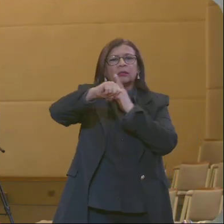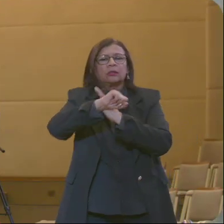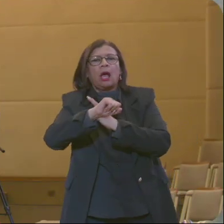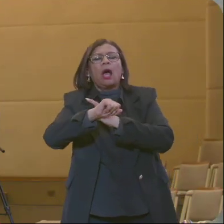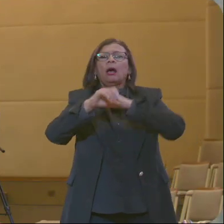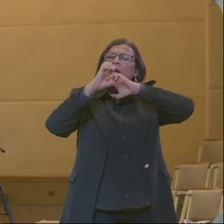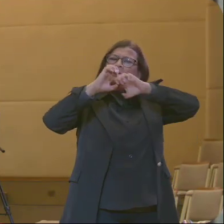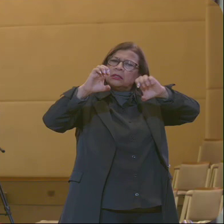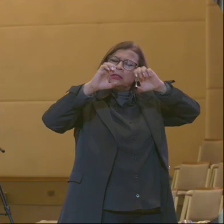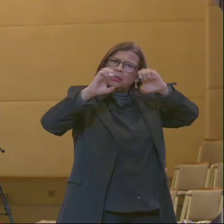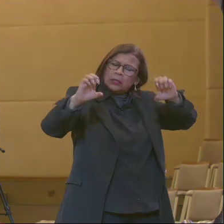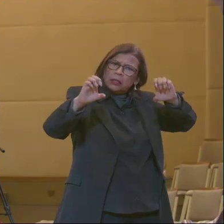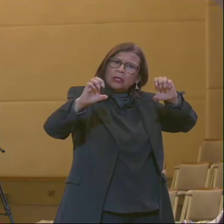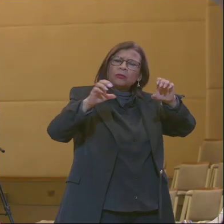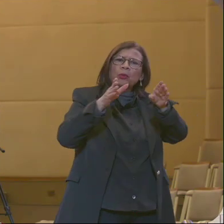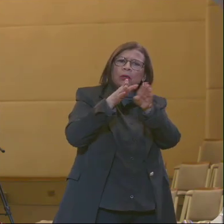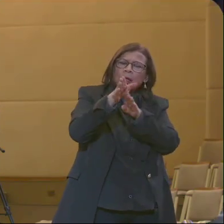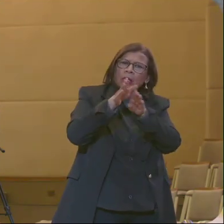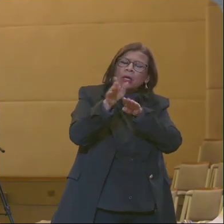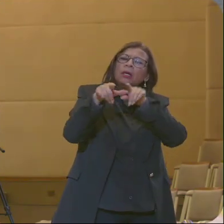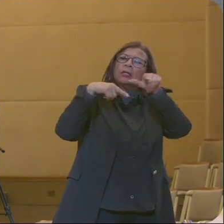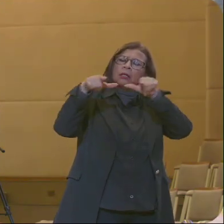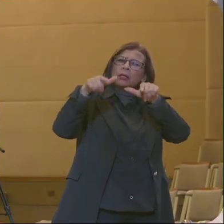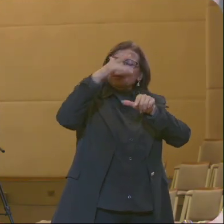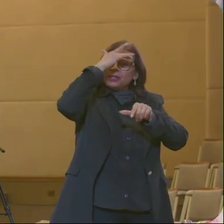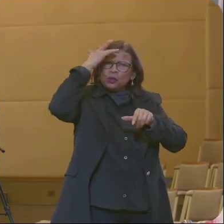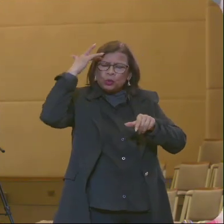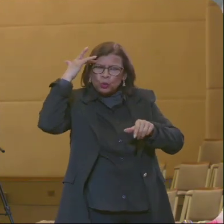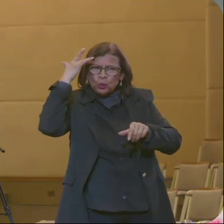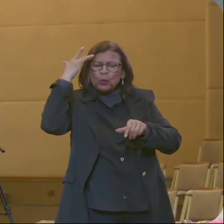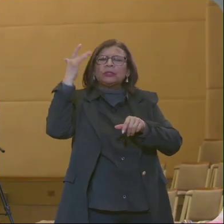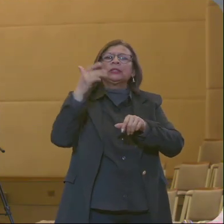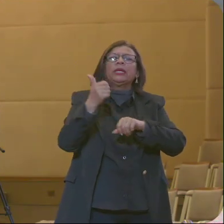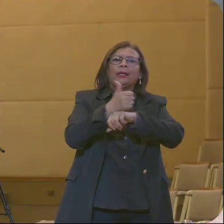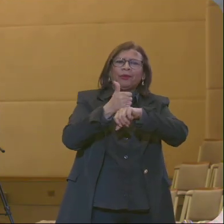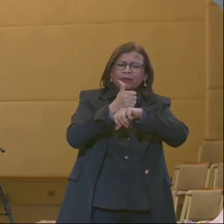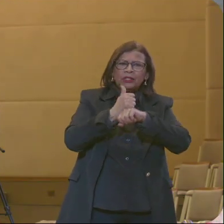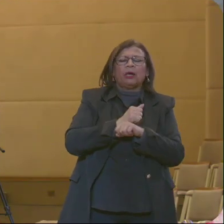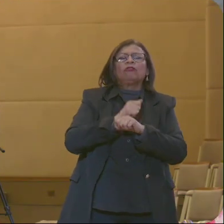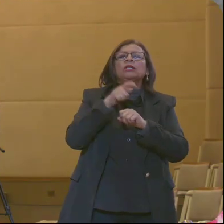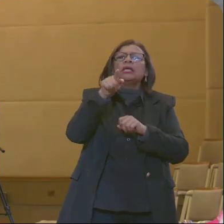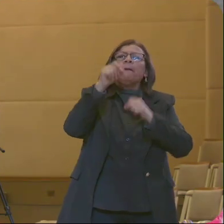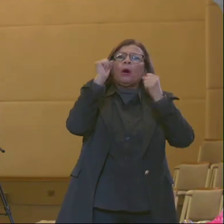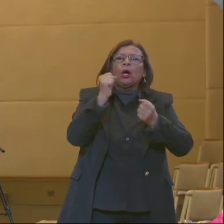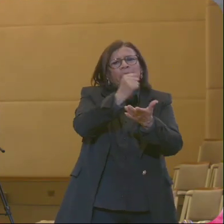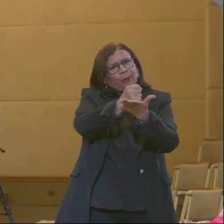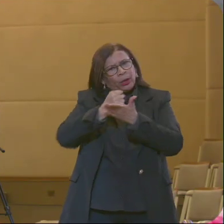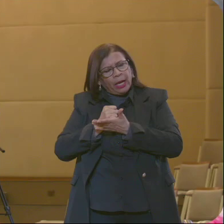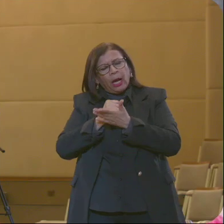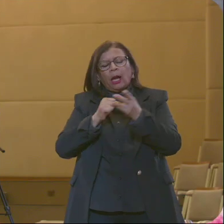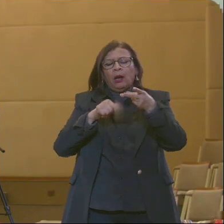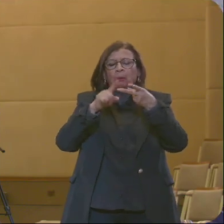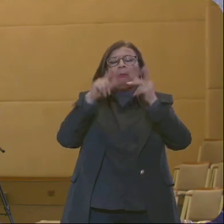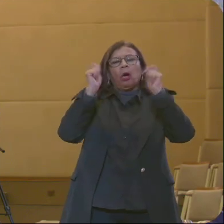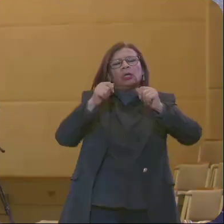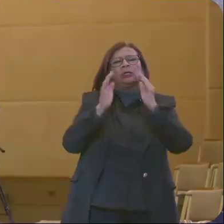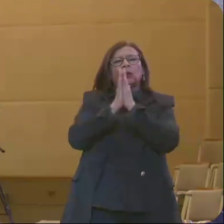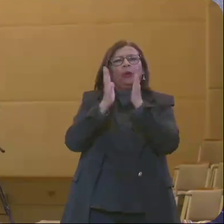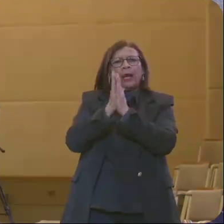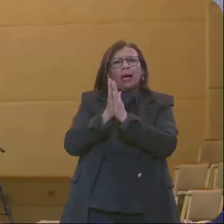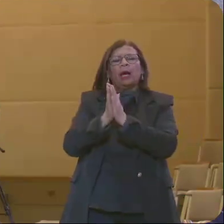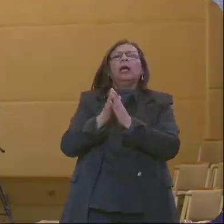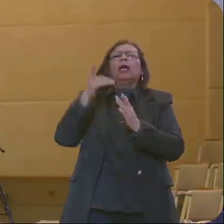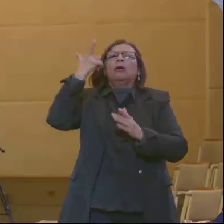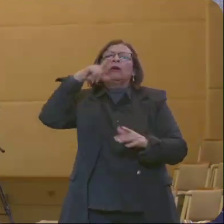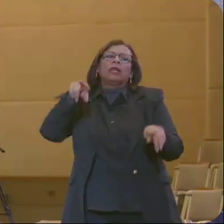evangelismo, com capacitação de mão de obra para atuar nesse segmento. Você pode apoiar, ofertar, orar por essa iniciativa e, claro, aproveitar